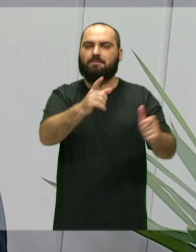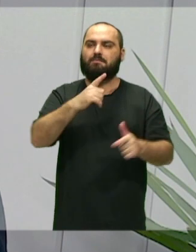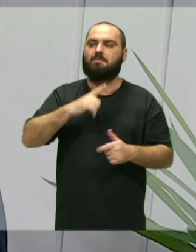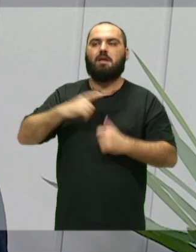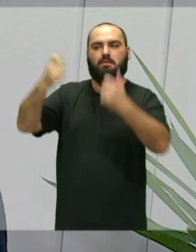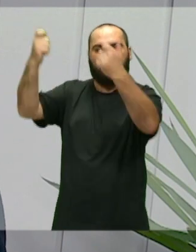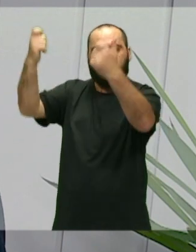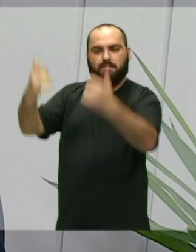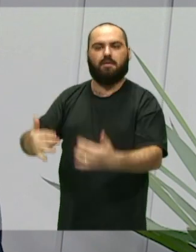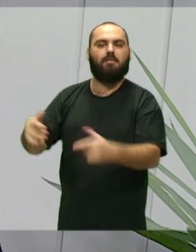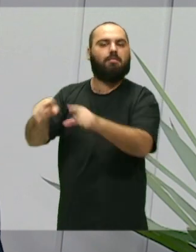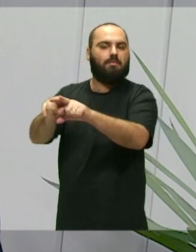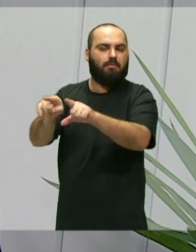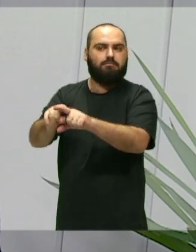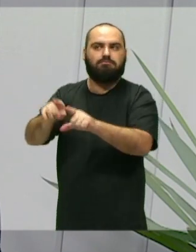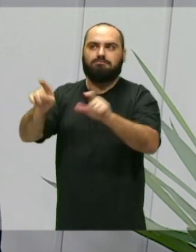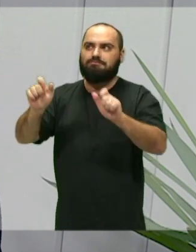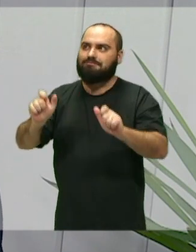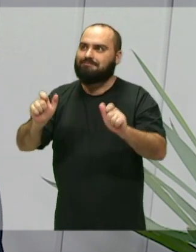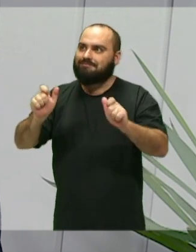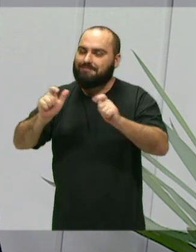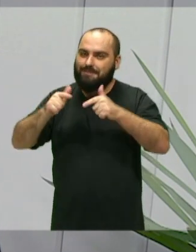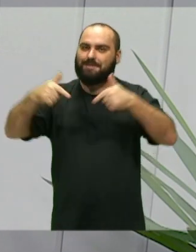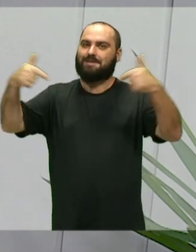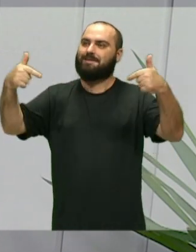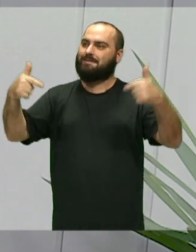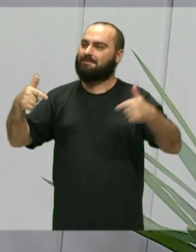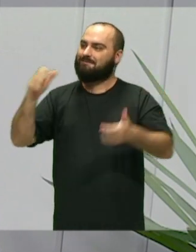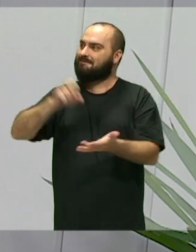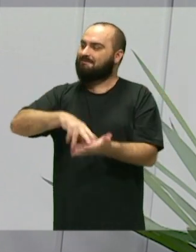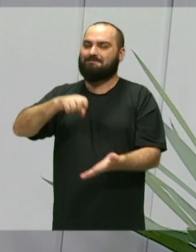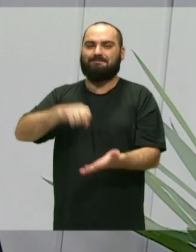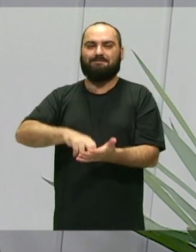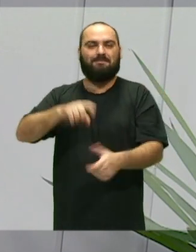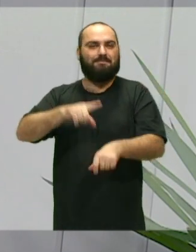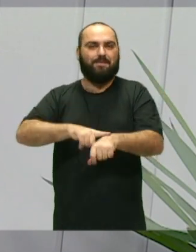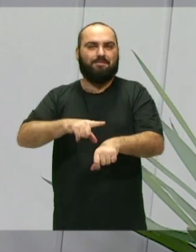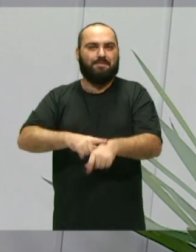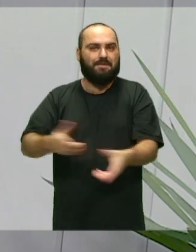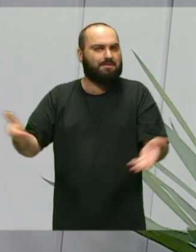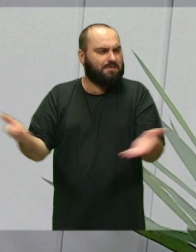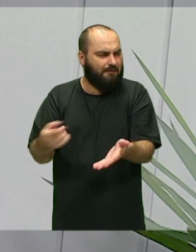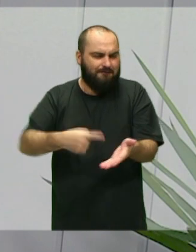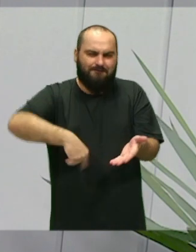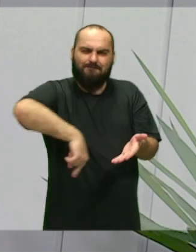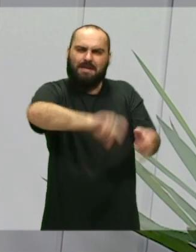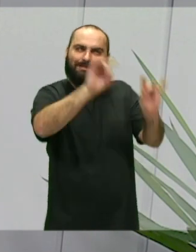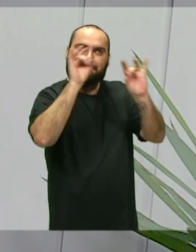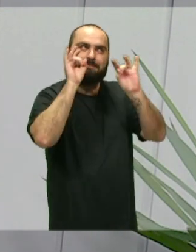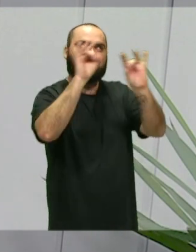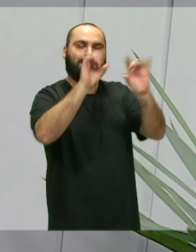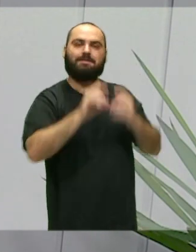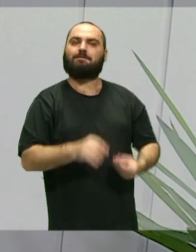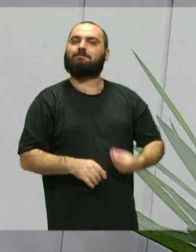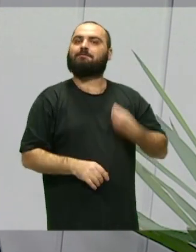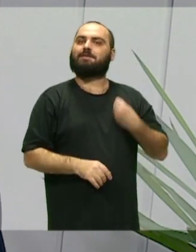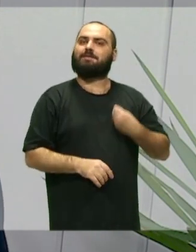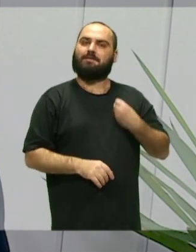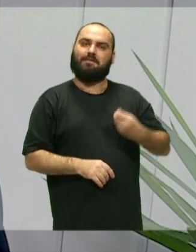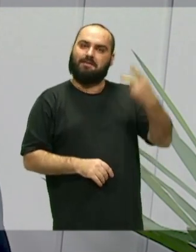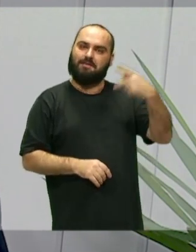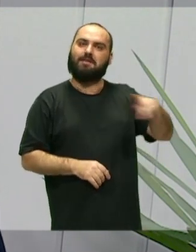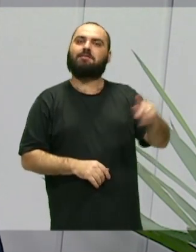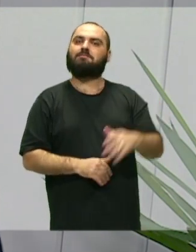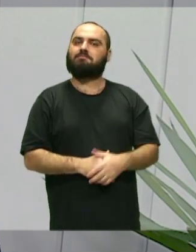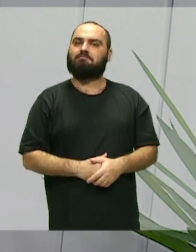da grande alegria que para eles é esse momento né Eu acredito que vai marcar a vida deles com certeza ao longo